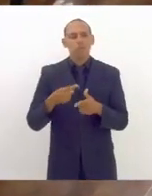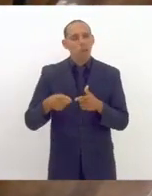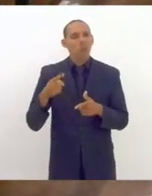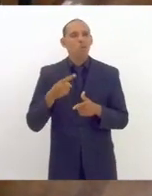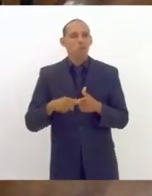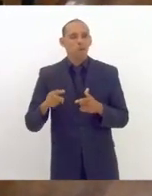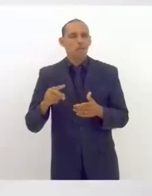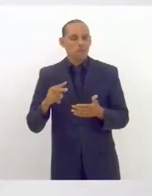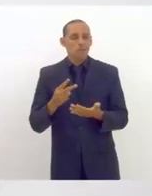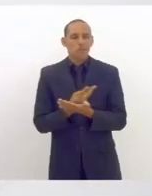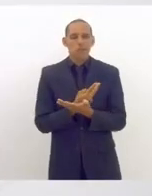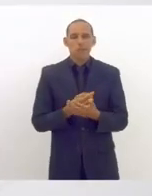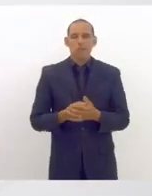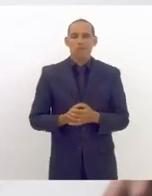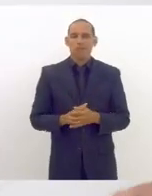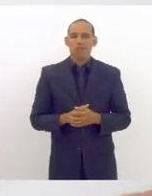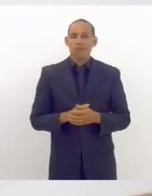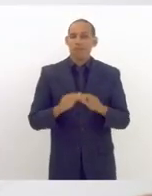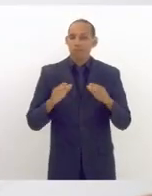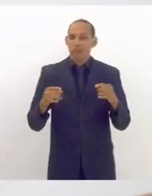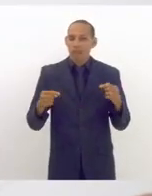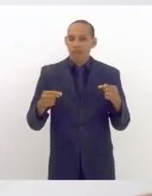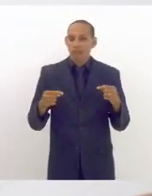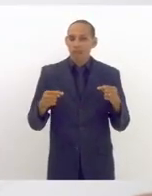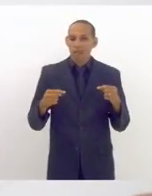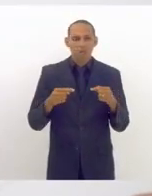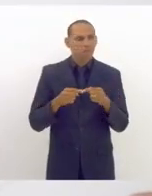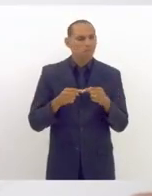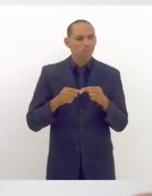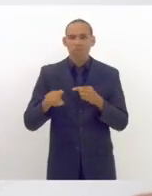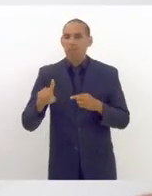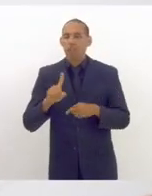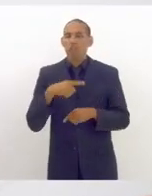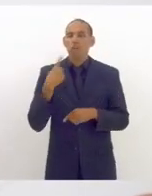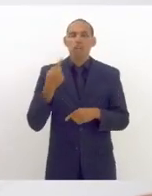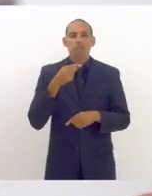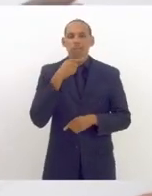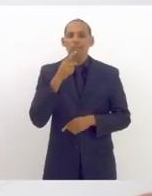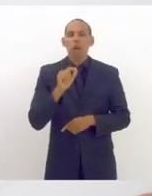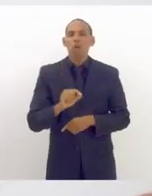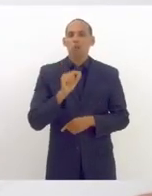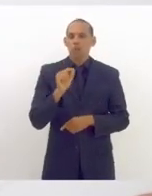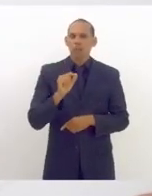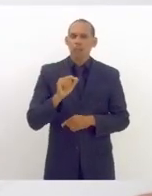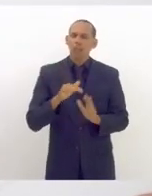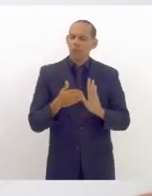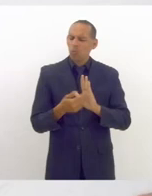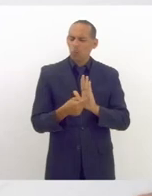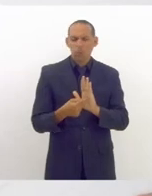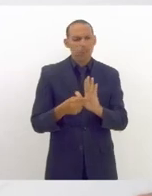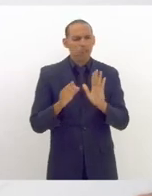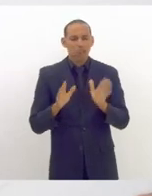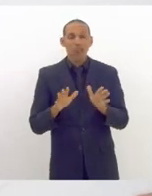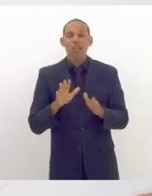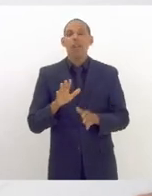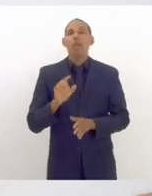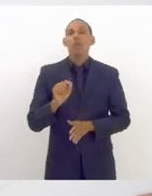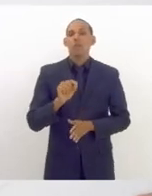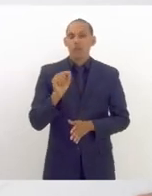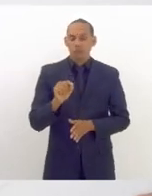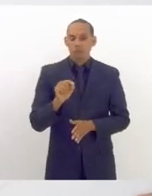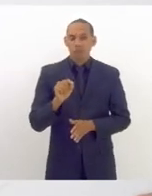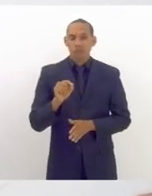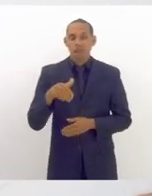que isso acarreta o que não cabe mais não tem a menor possibilidade apesar de tudo que já foi exposto aqui é que numa